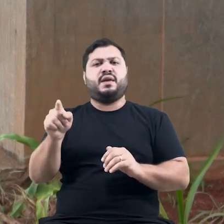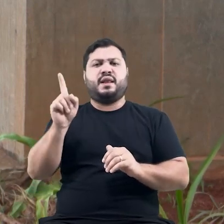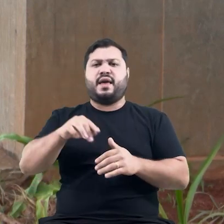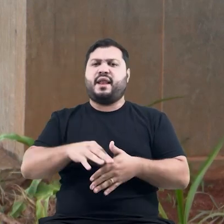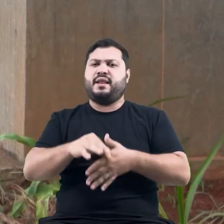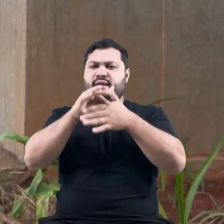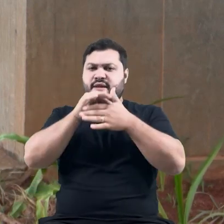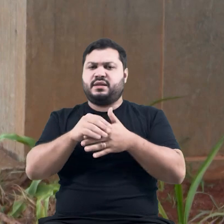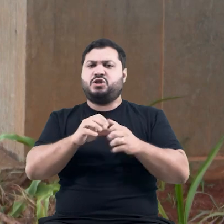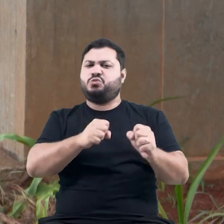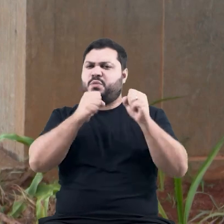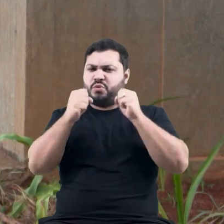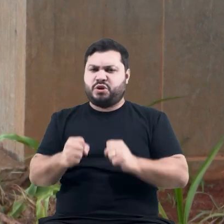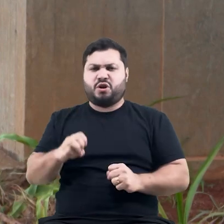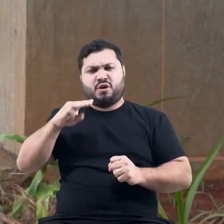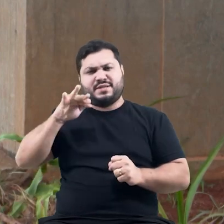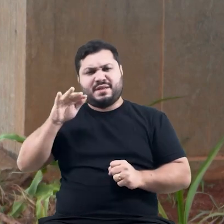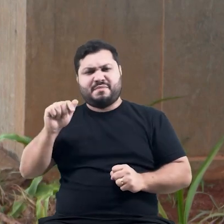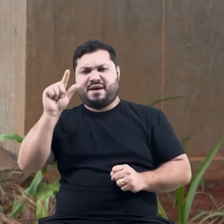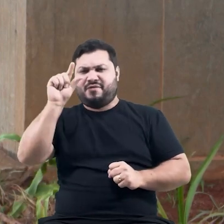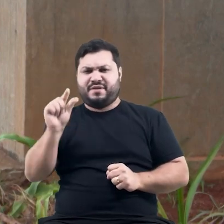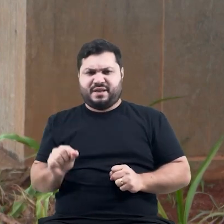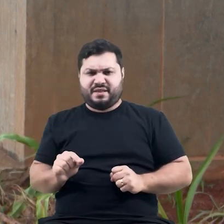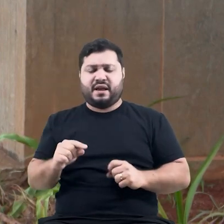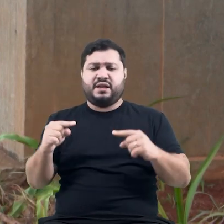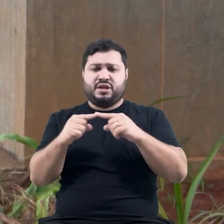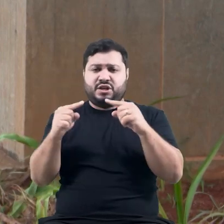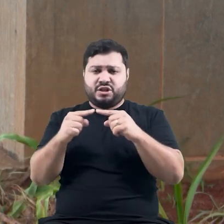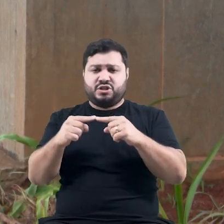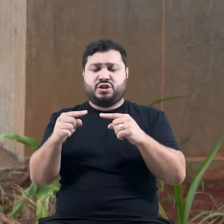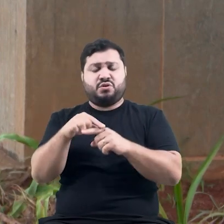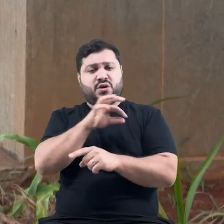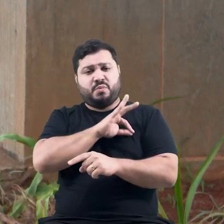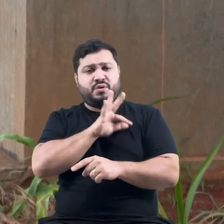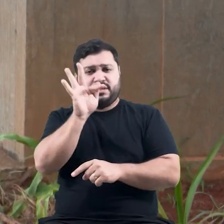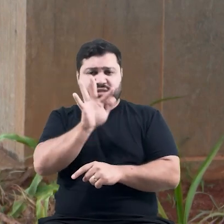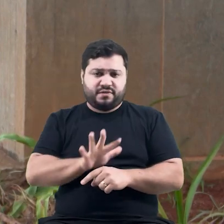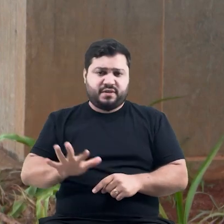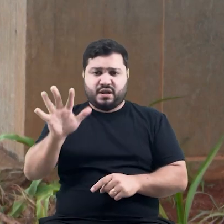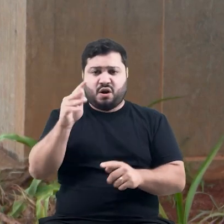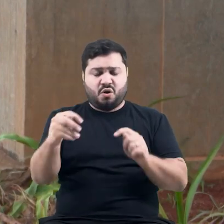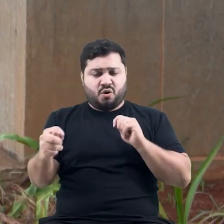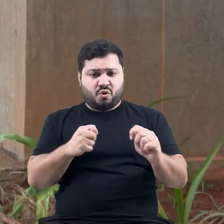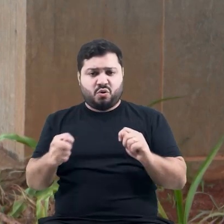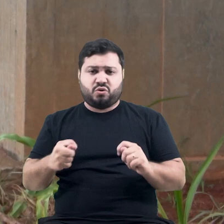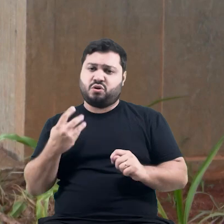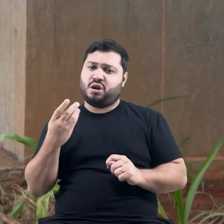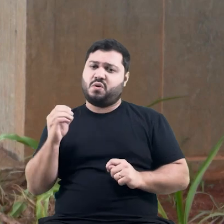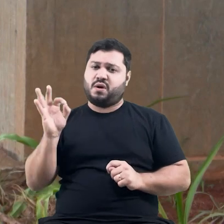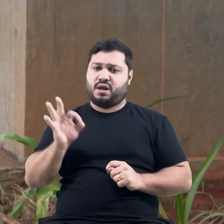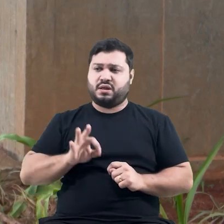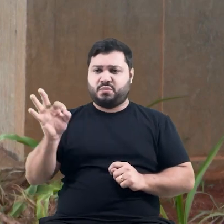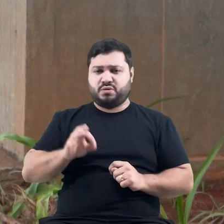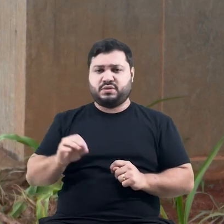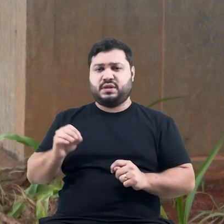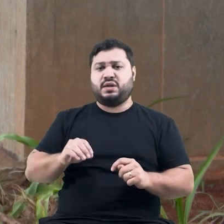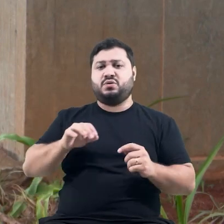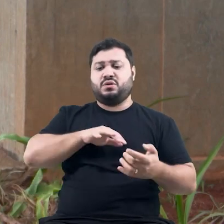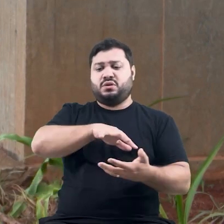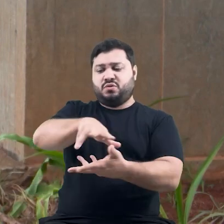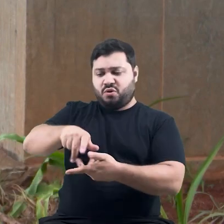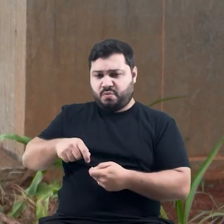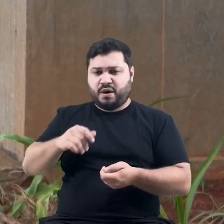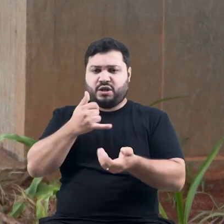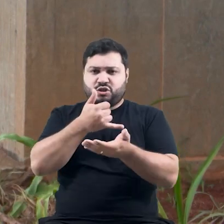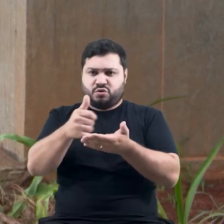Ele seria líder de uma poderosa máfia na Itália e que, de acordo com a Polícia Federal, controla 40% das